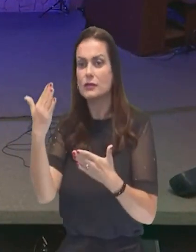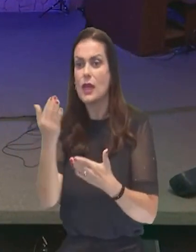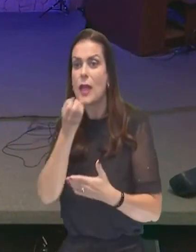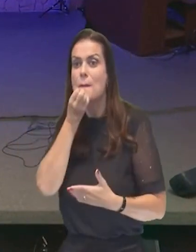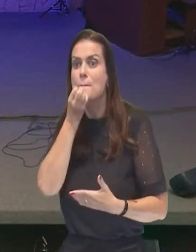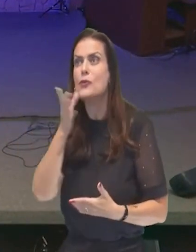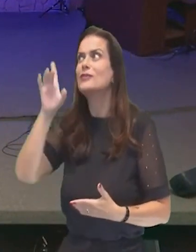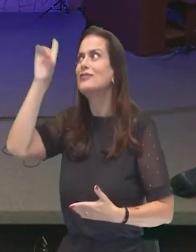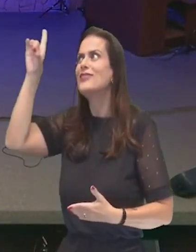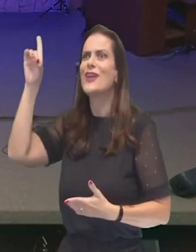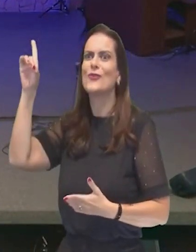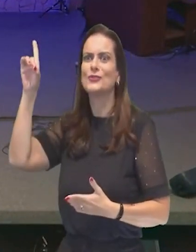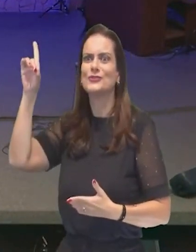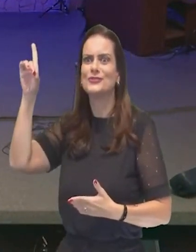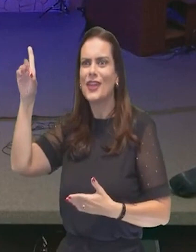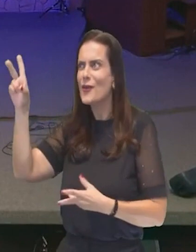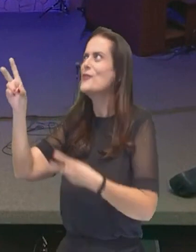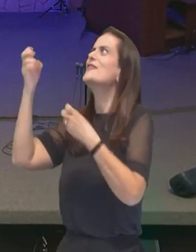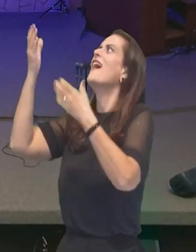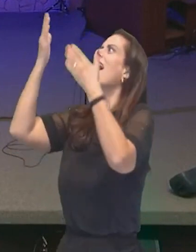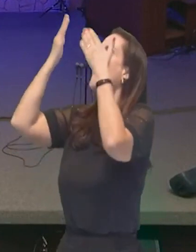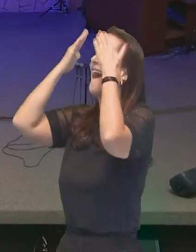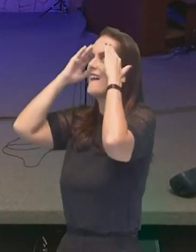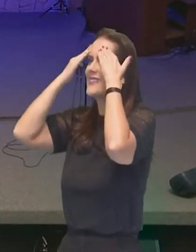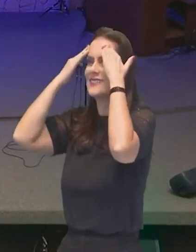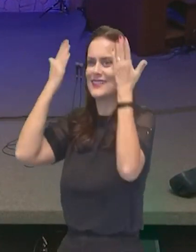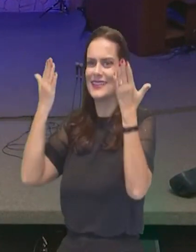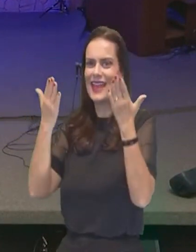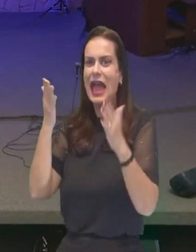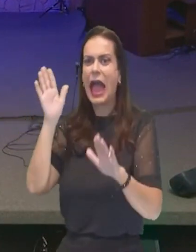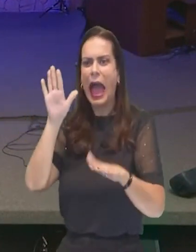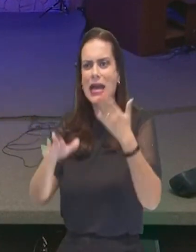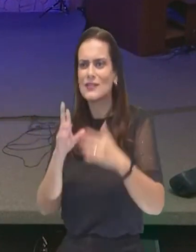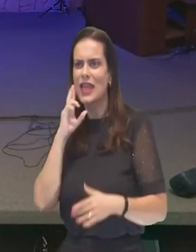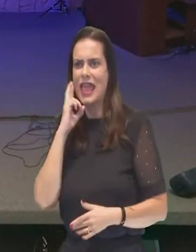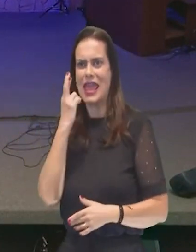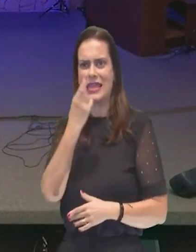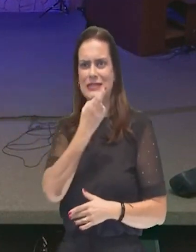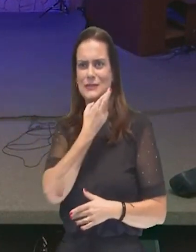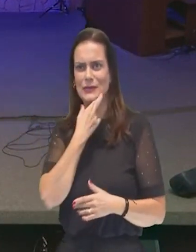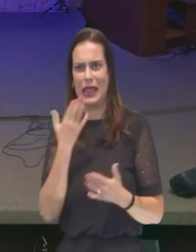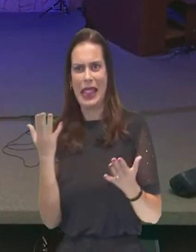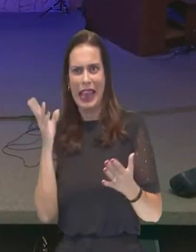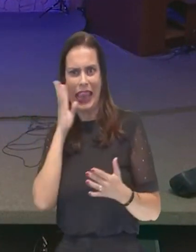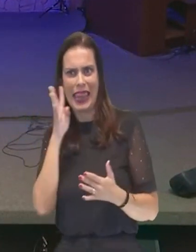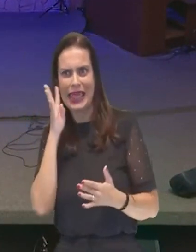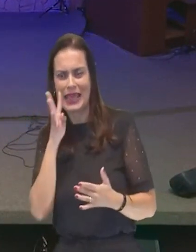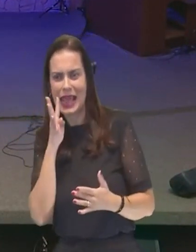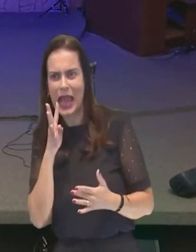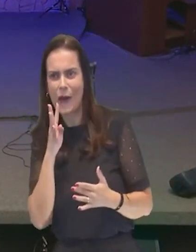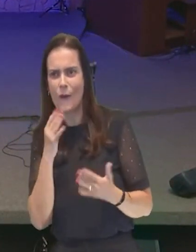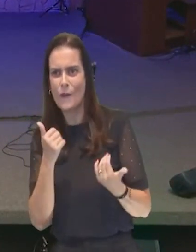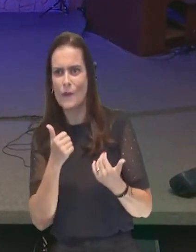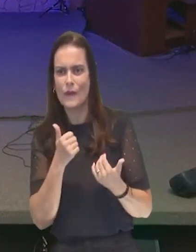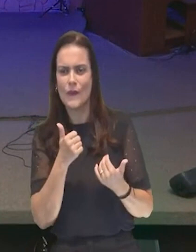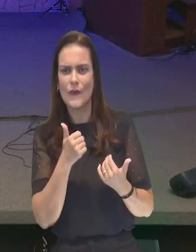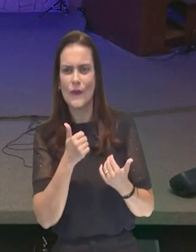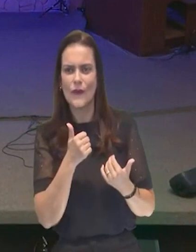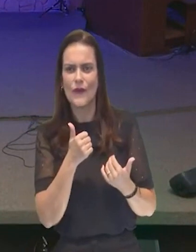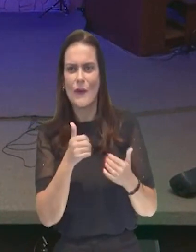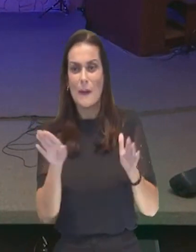do Senhor, meu irmão. Às vezes num restaurante fino, chique, perto do 13º que a gente